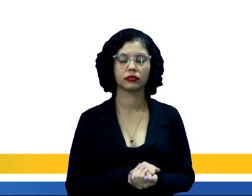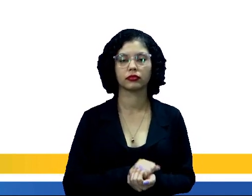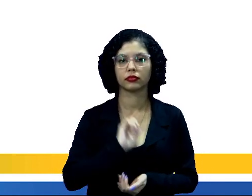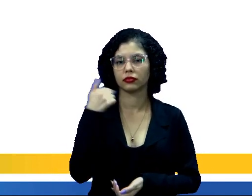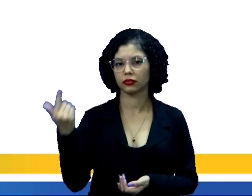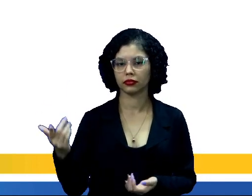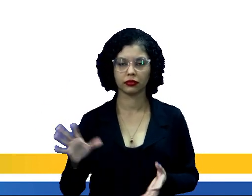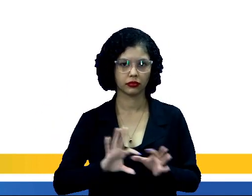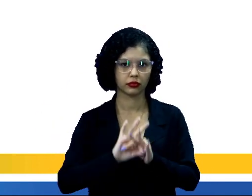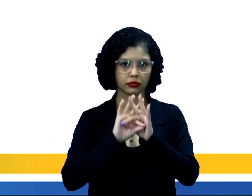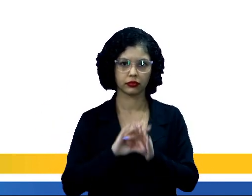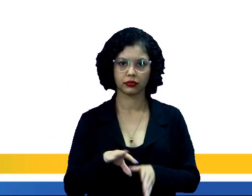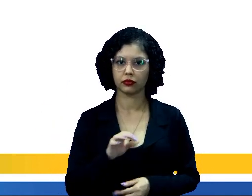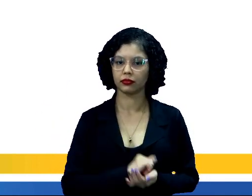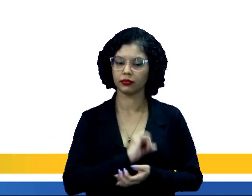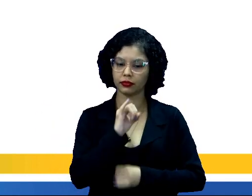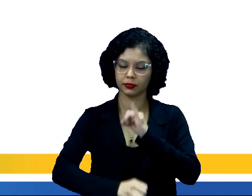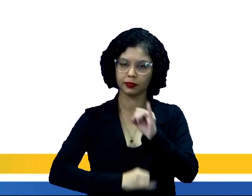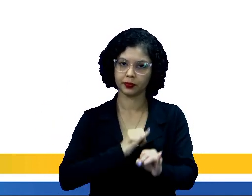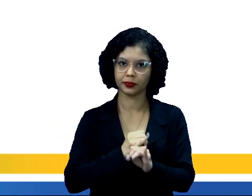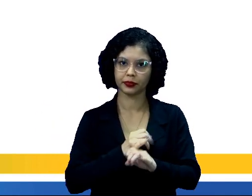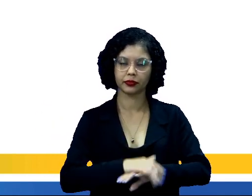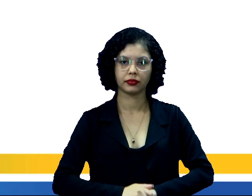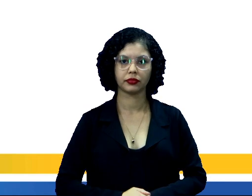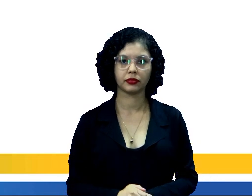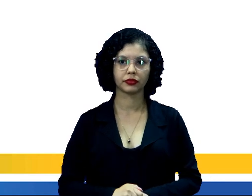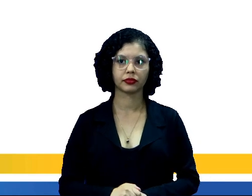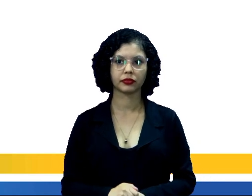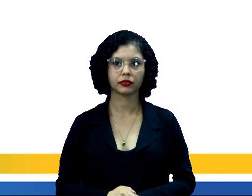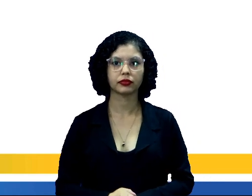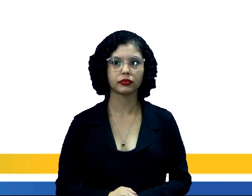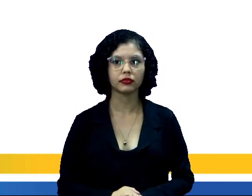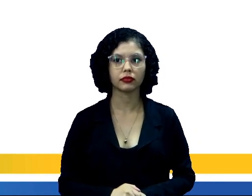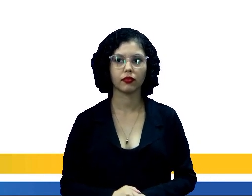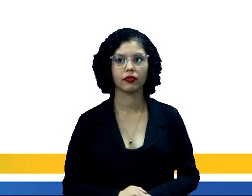sites relacionados à internet.